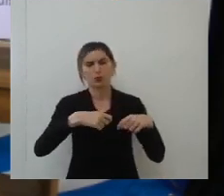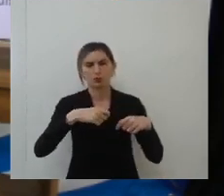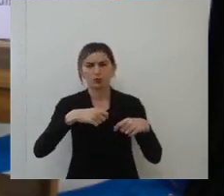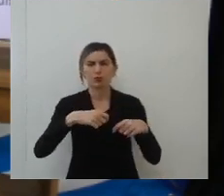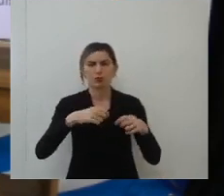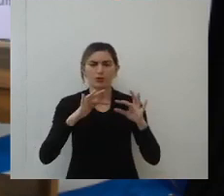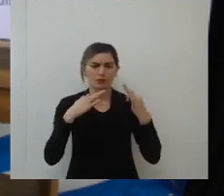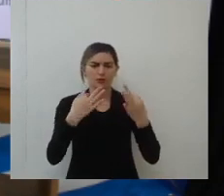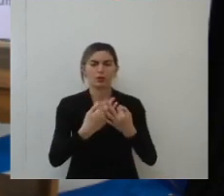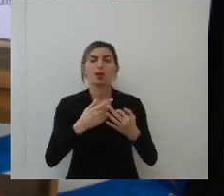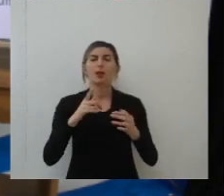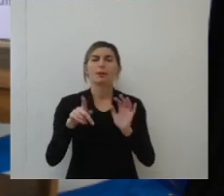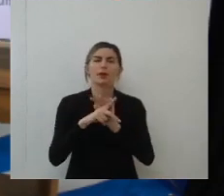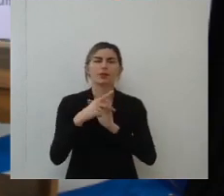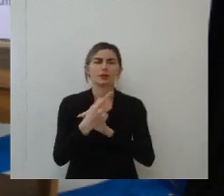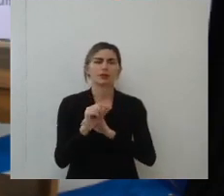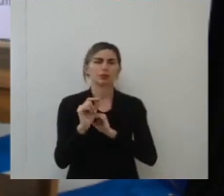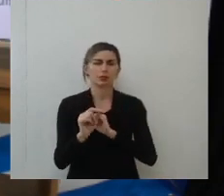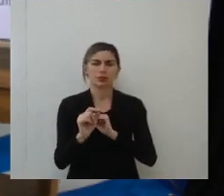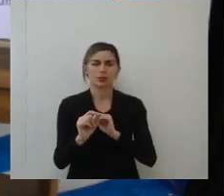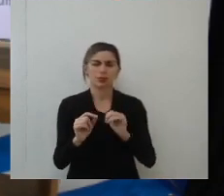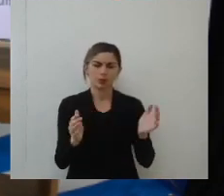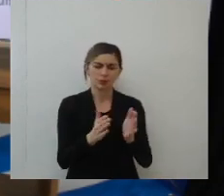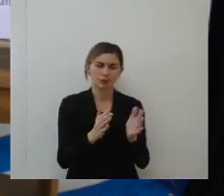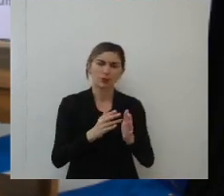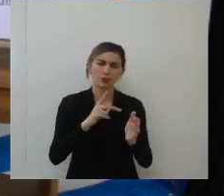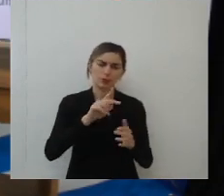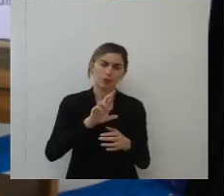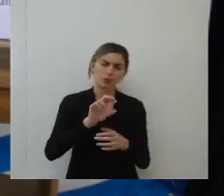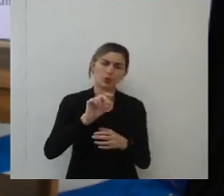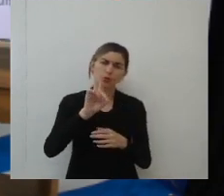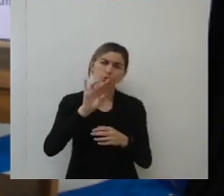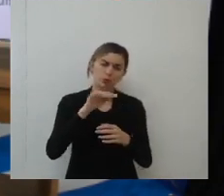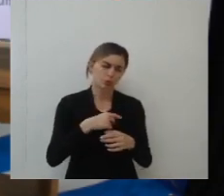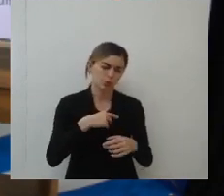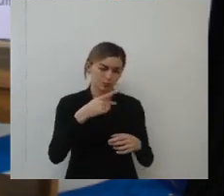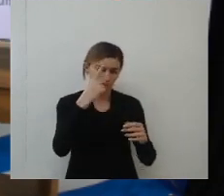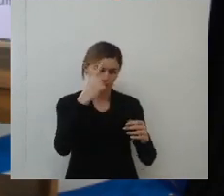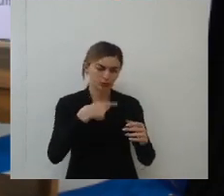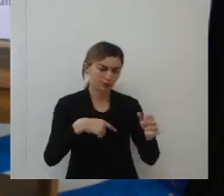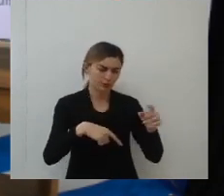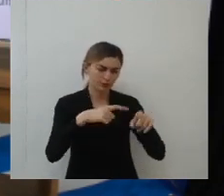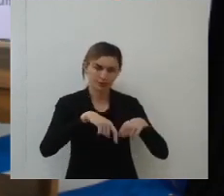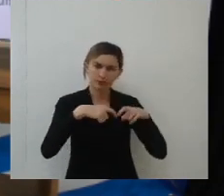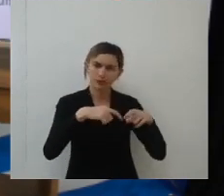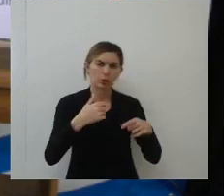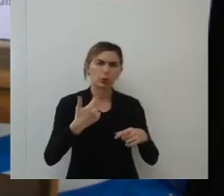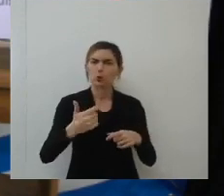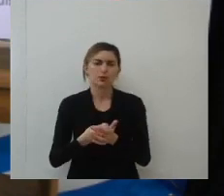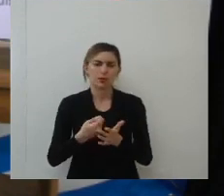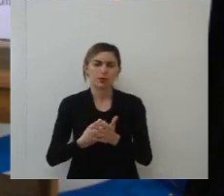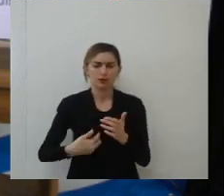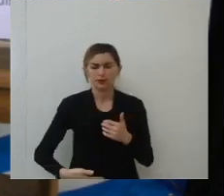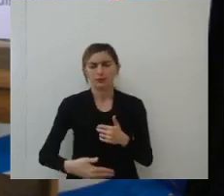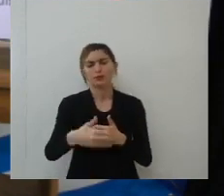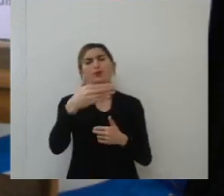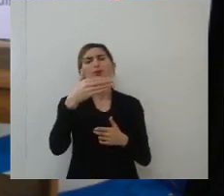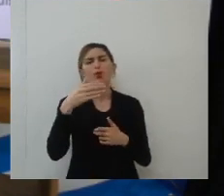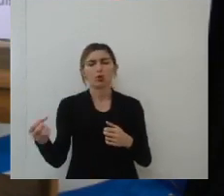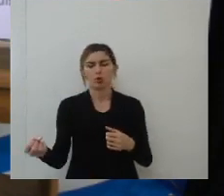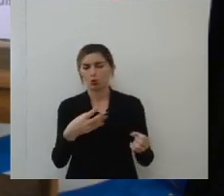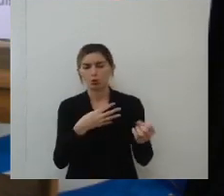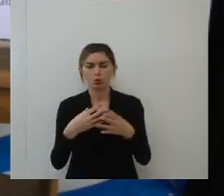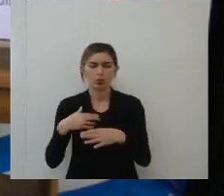agricultura familiar vem, né, do pequeno produtor. Então, a prática agrícola ela não vai deixar de existir, tá, gente? Agora, é um